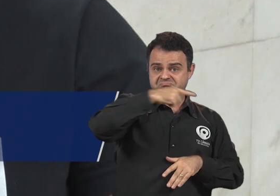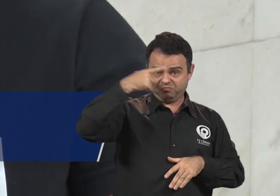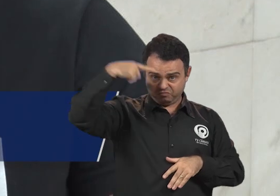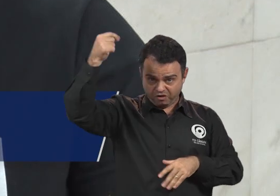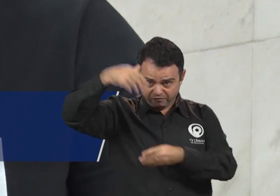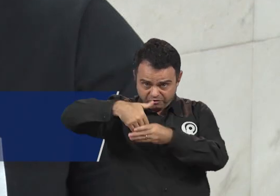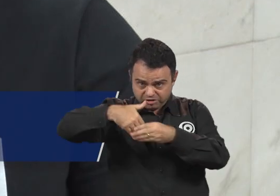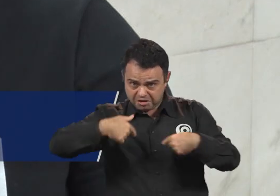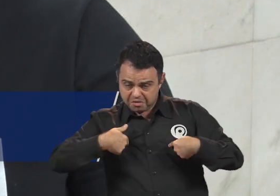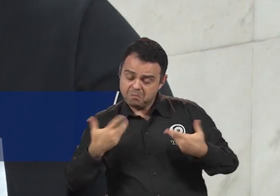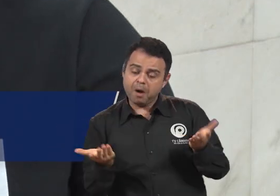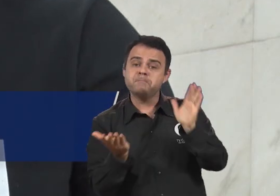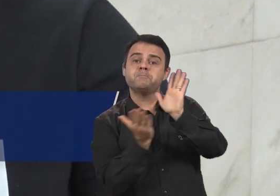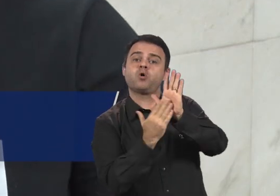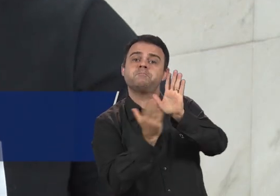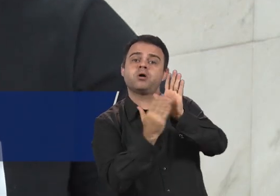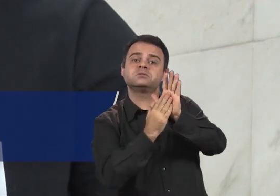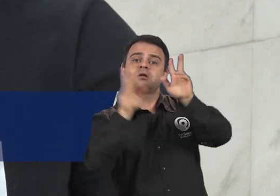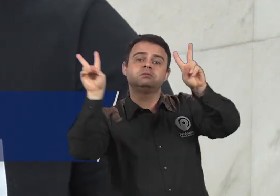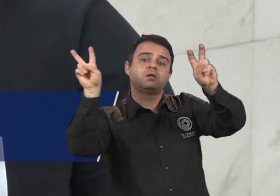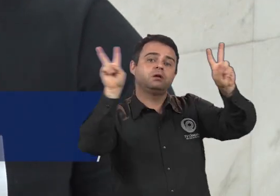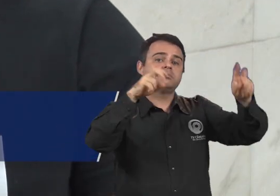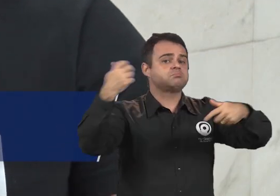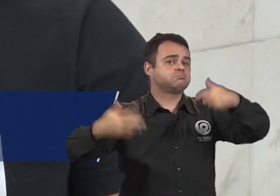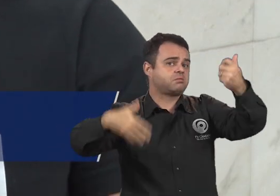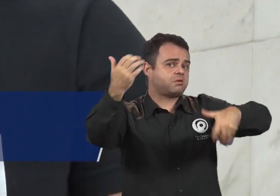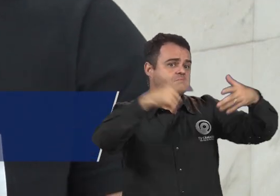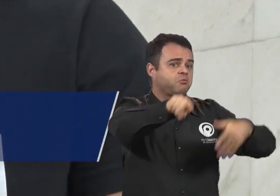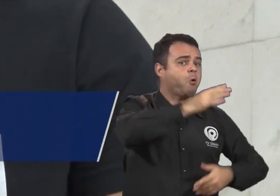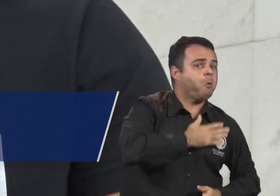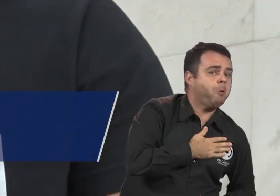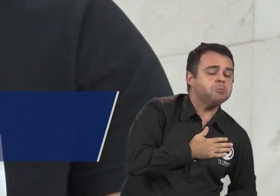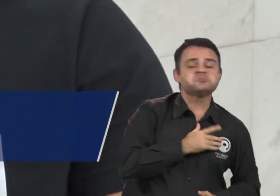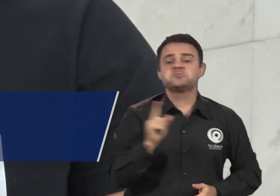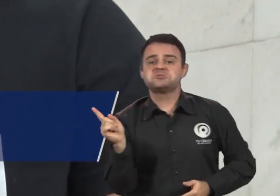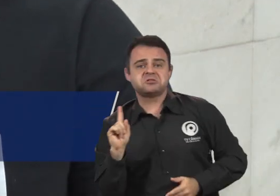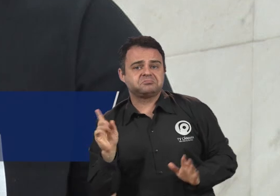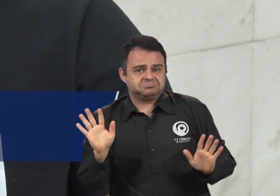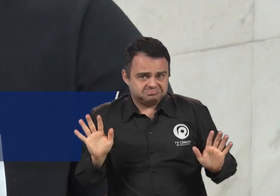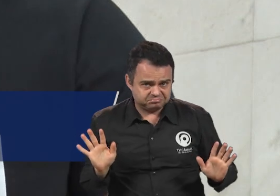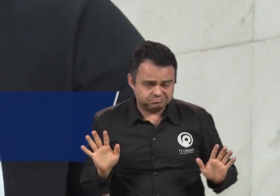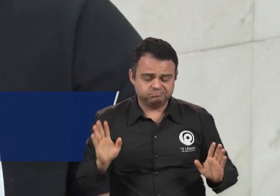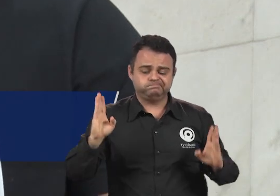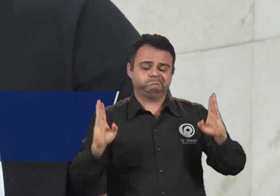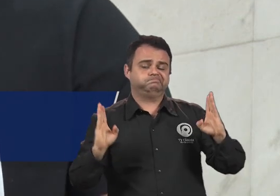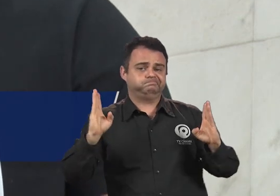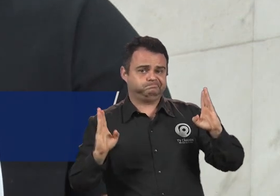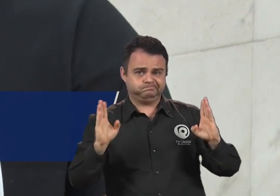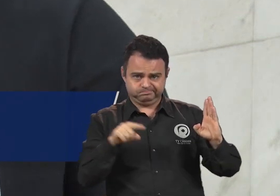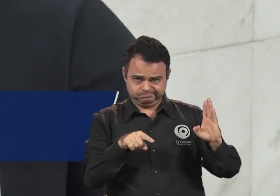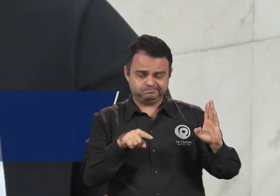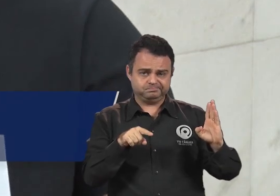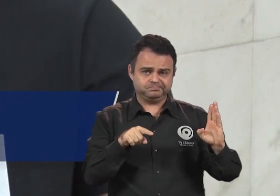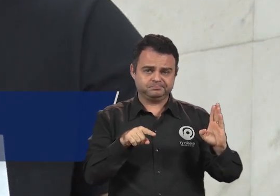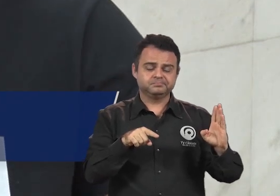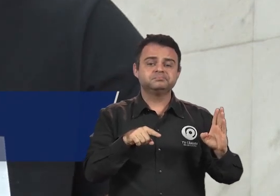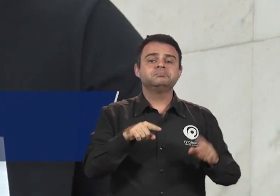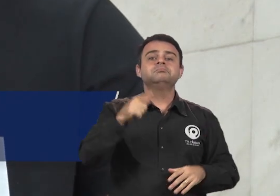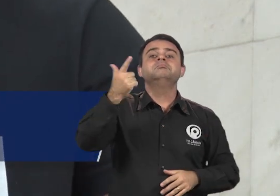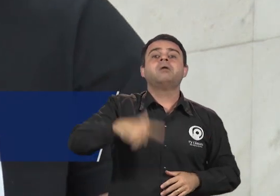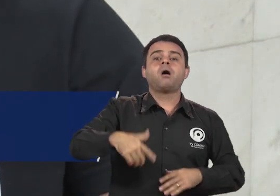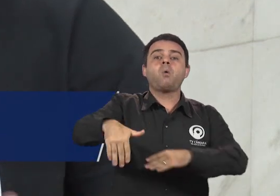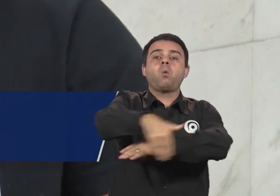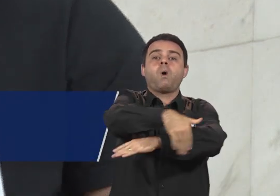depende daquilo que você está falando ali na hora. E outra, nada também a gente não pode descartar a